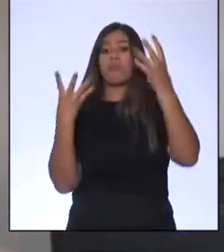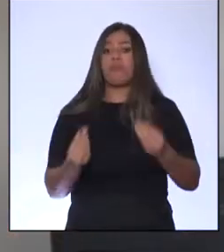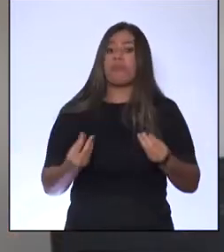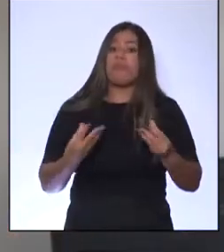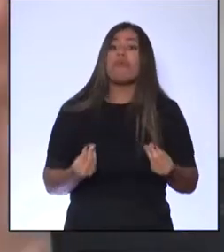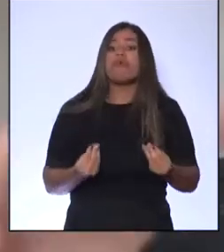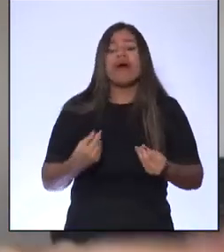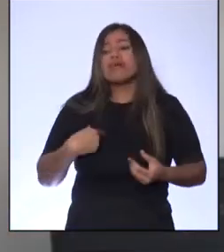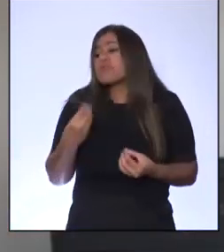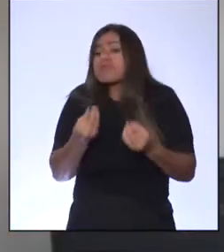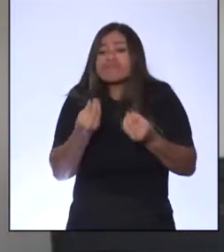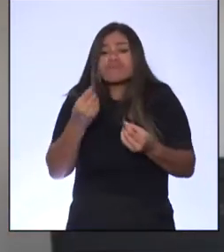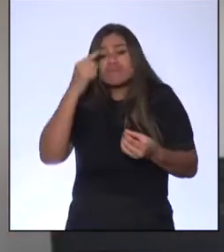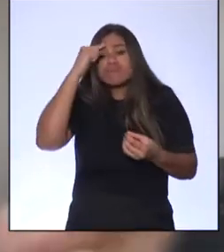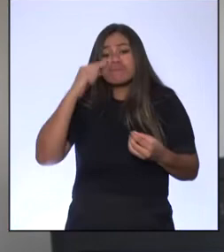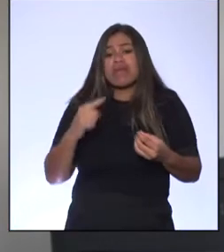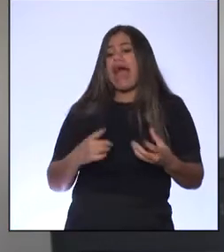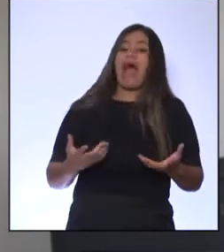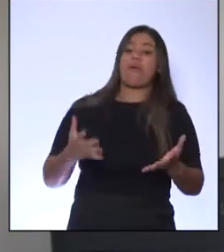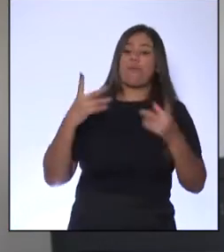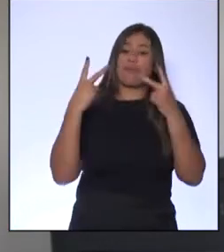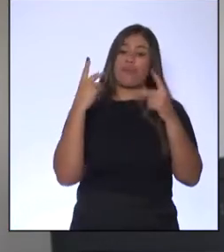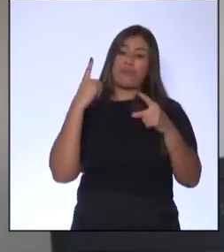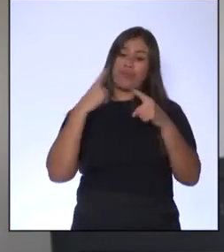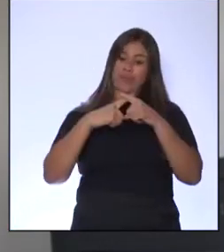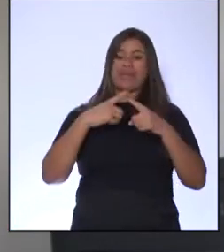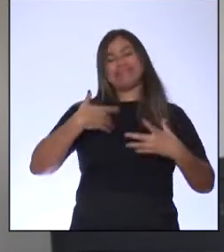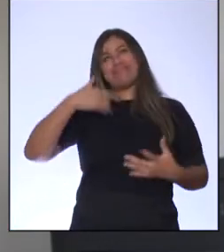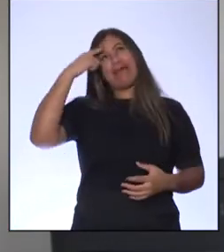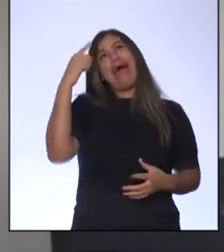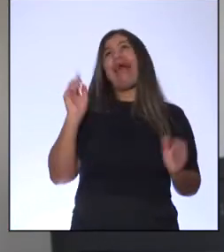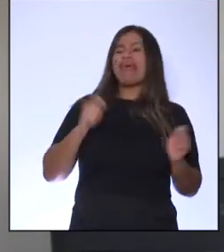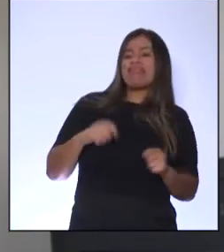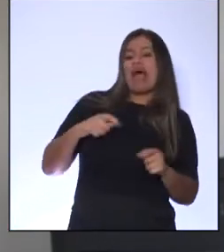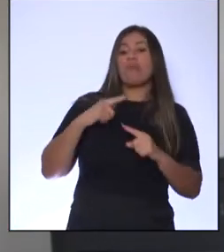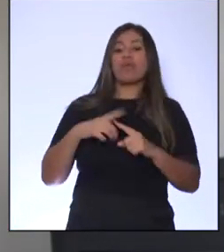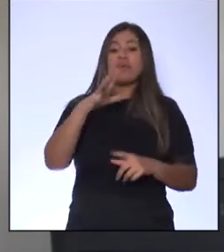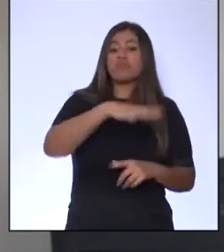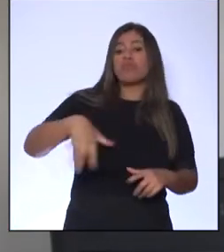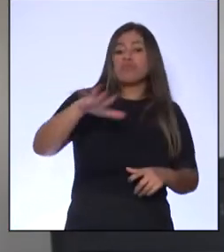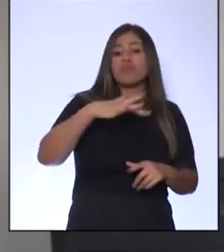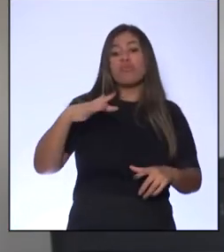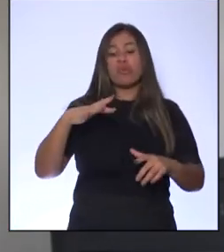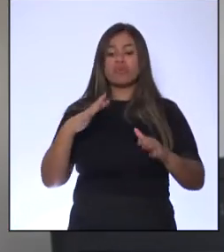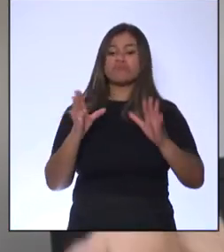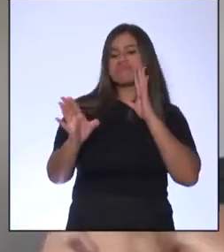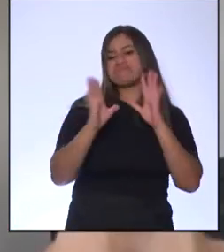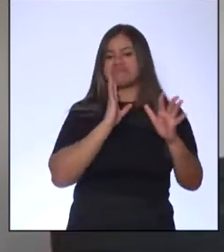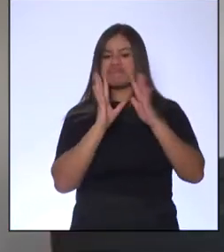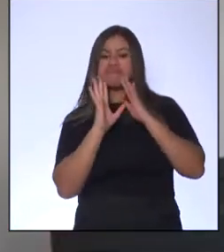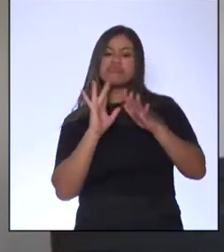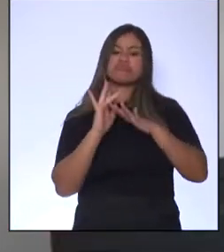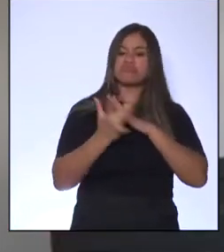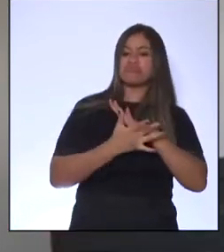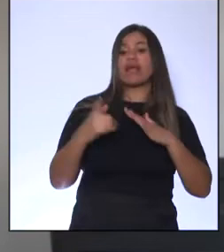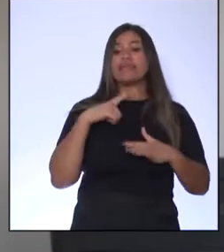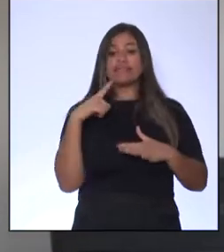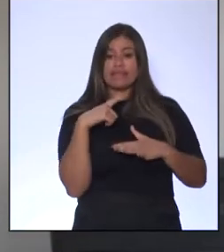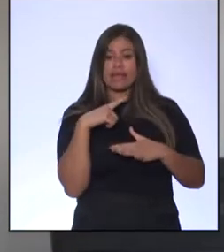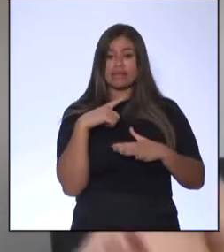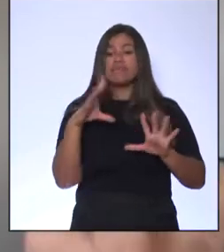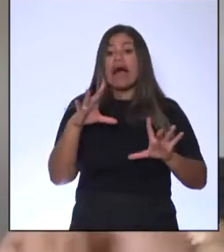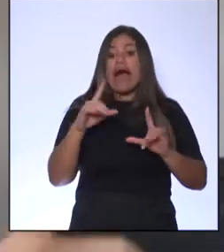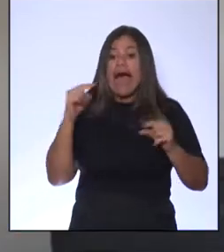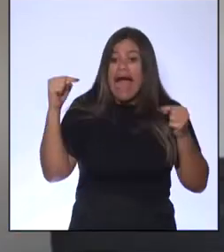até acha que porque arrasa no Facebook, entende tudo de internet. Mas aqui eu estou falando de internet para fins pedagógicos,